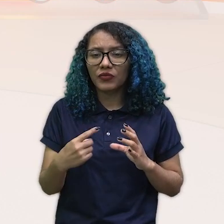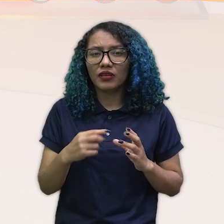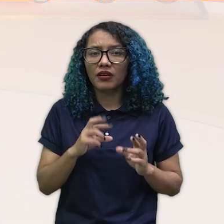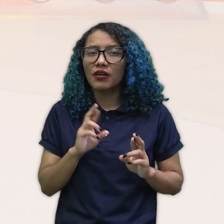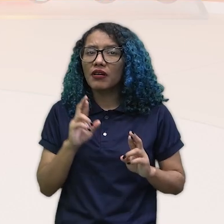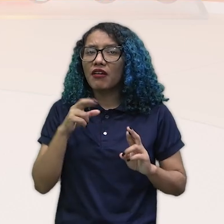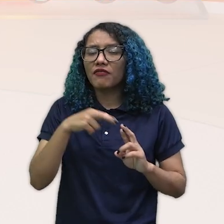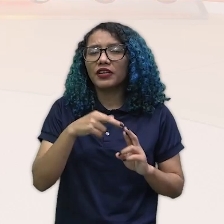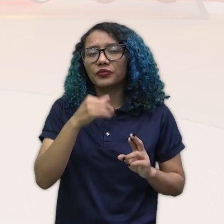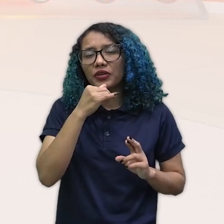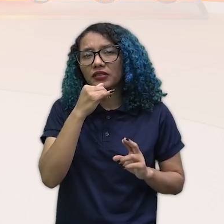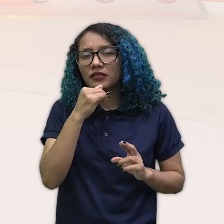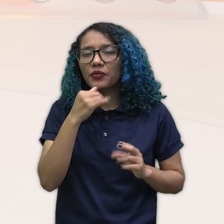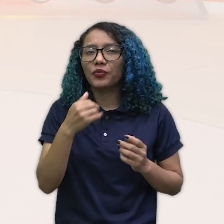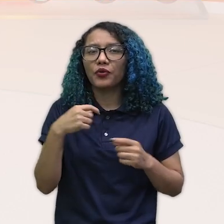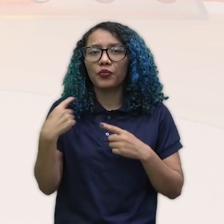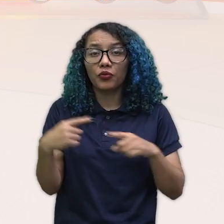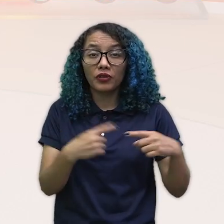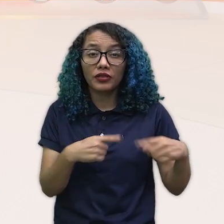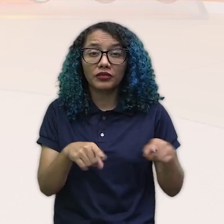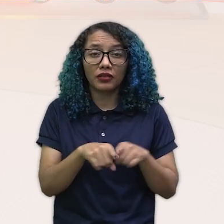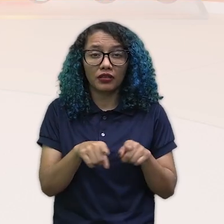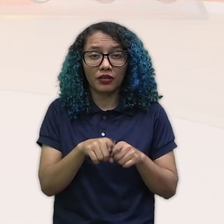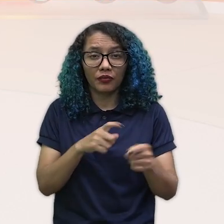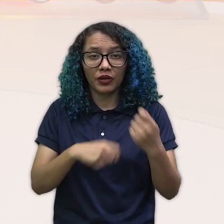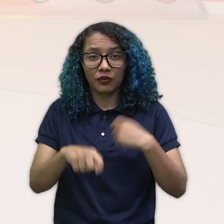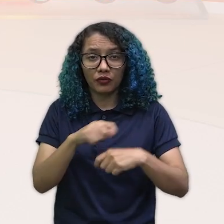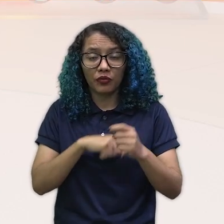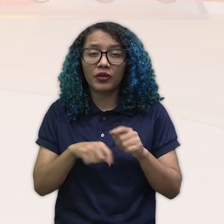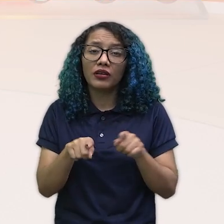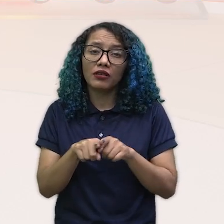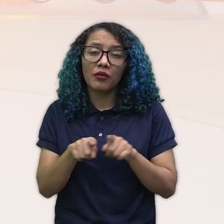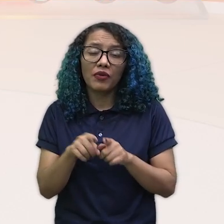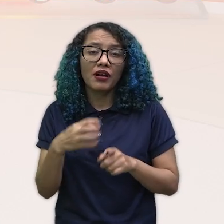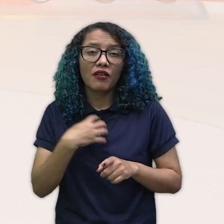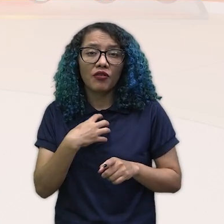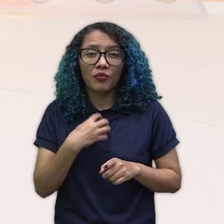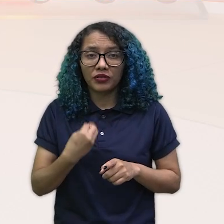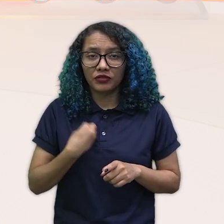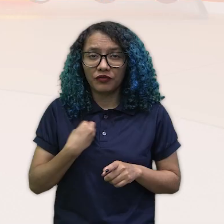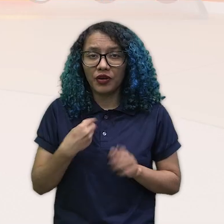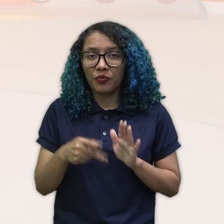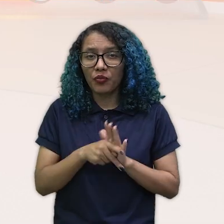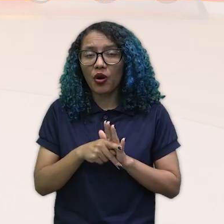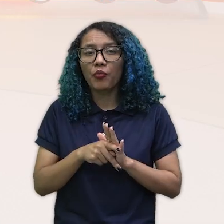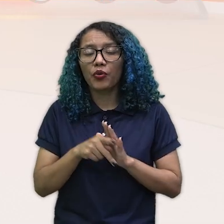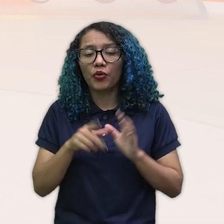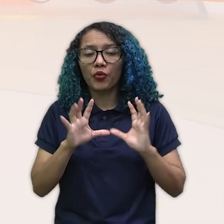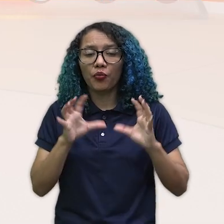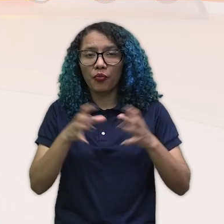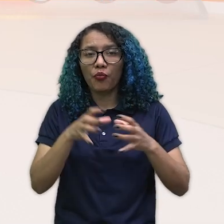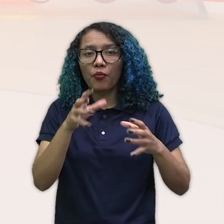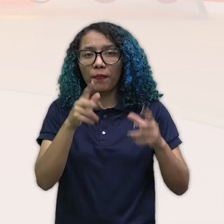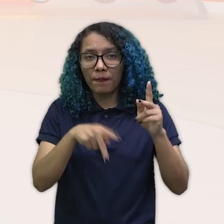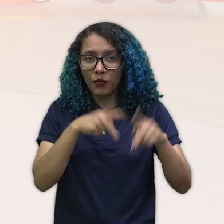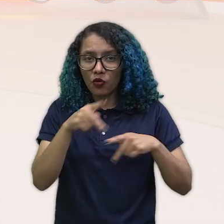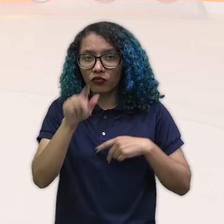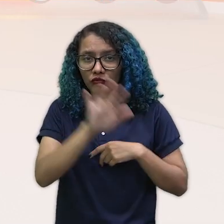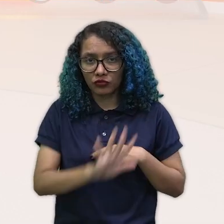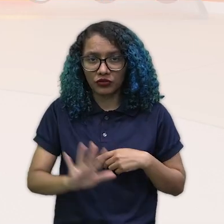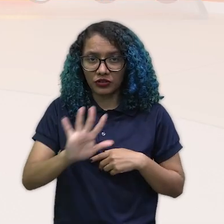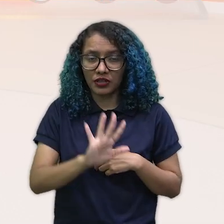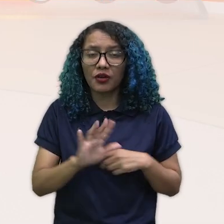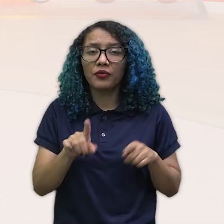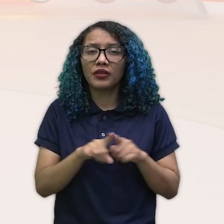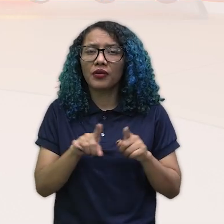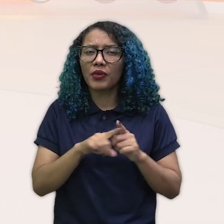ligado à política, à economia, ao modo de vivência das pessoas de um modo geral. E um dos marcos muito